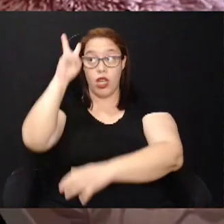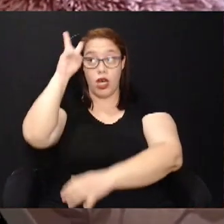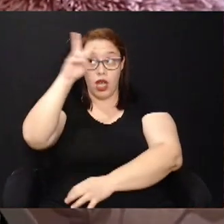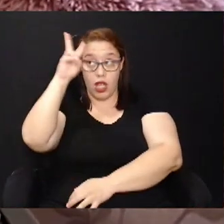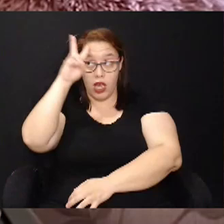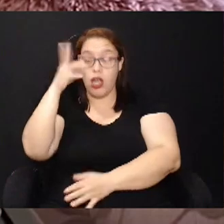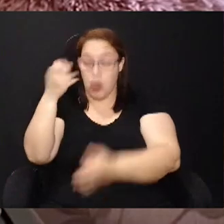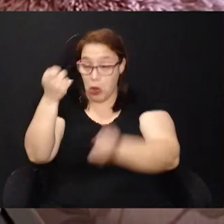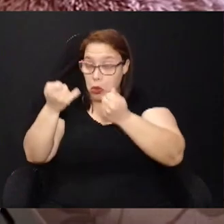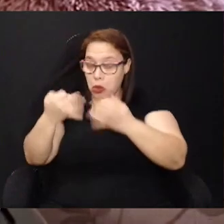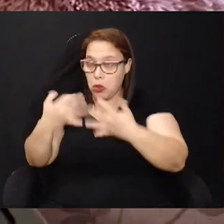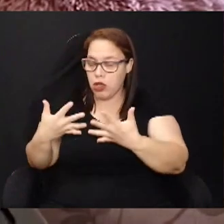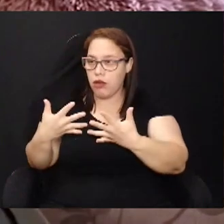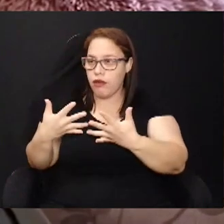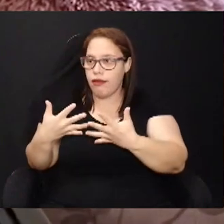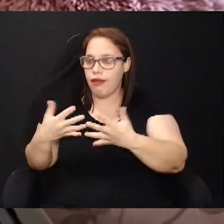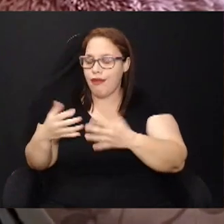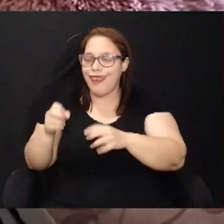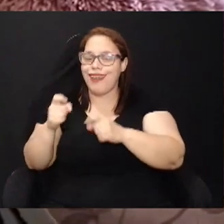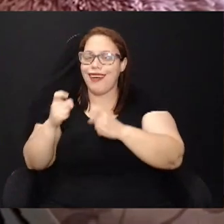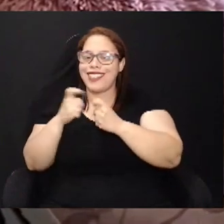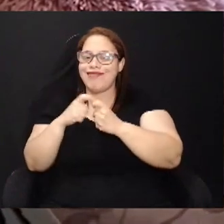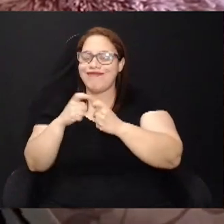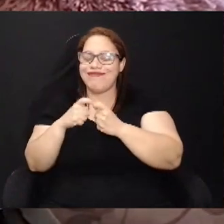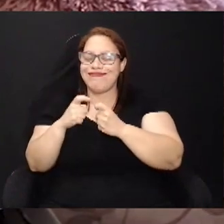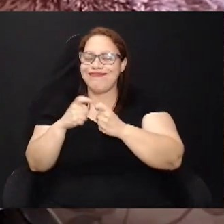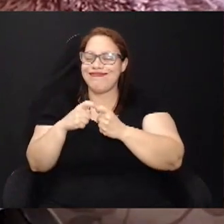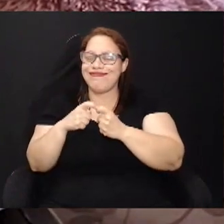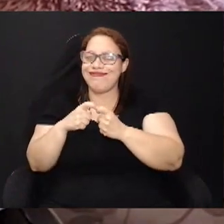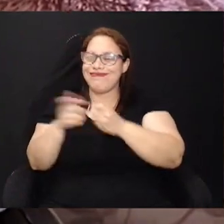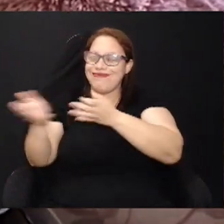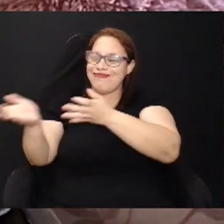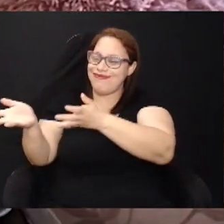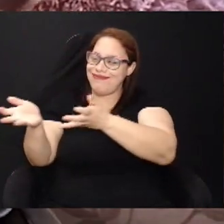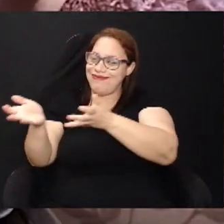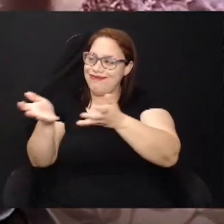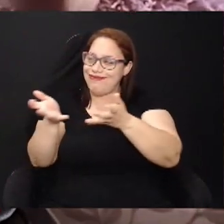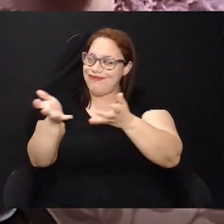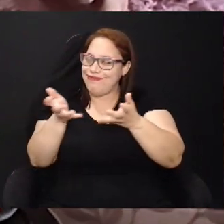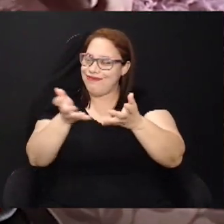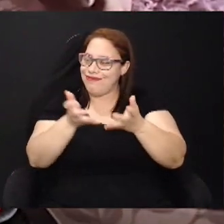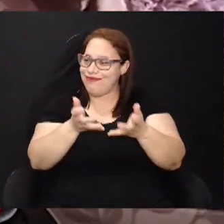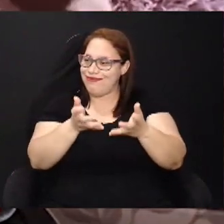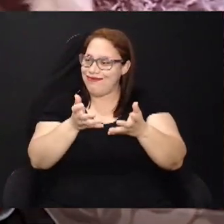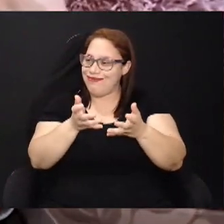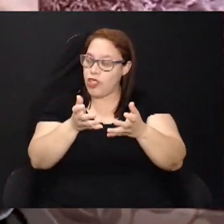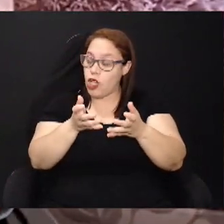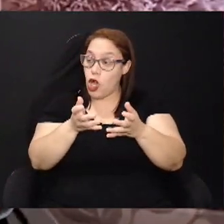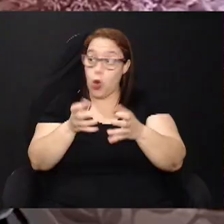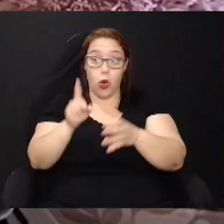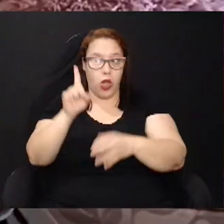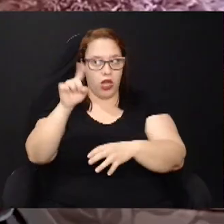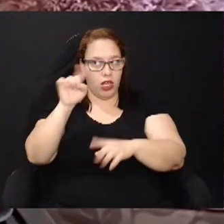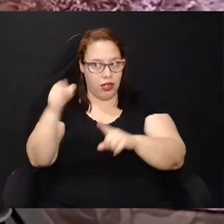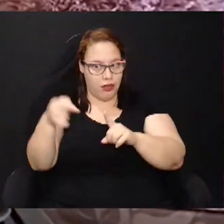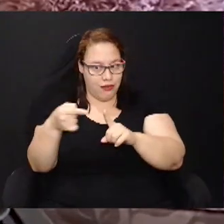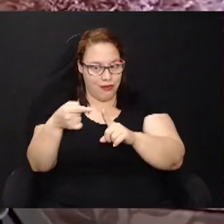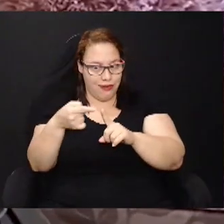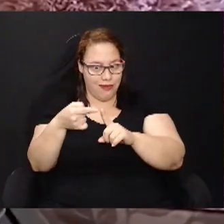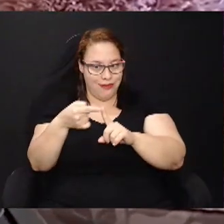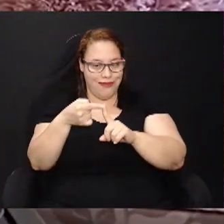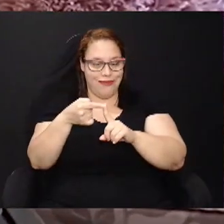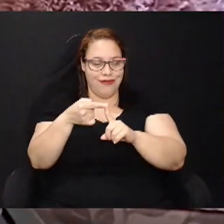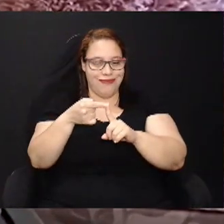E aí na medicina ela vem com essa função, mas também com a função, imagino